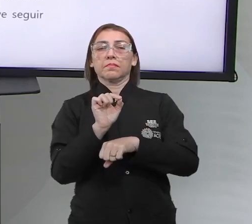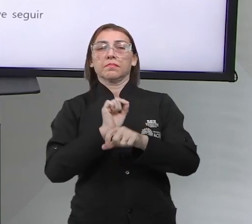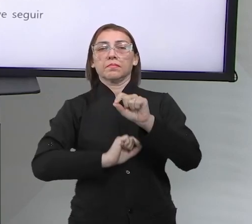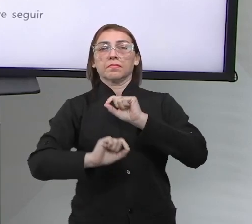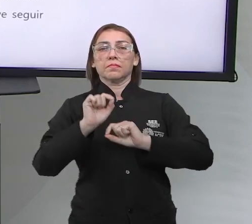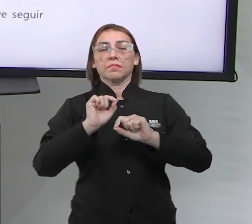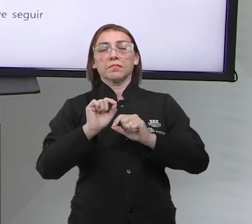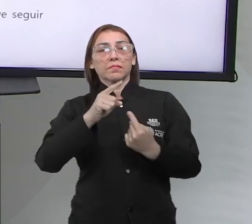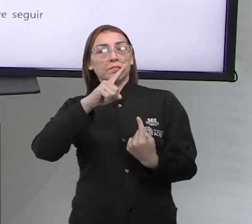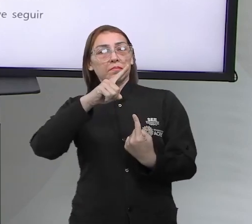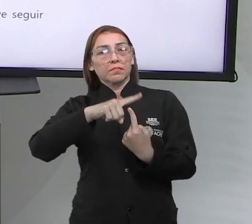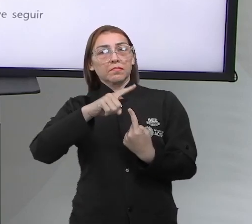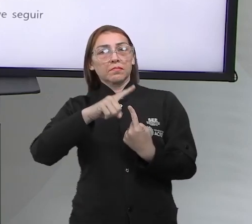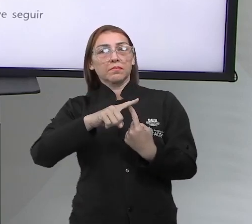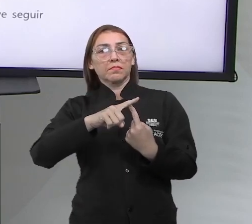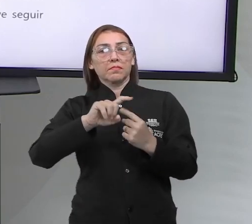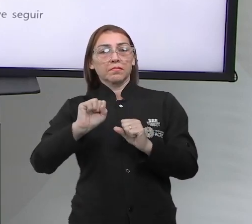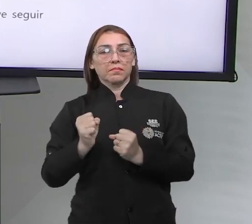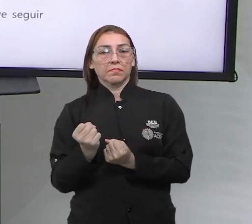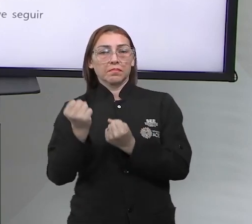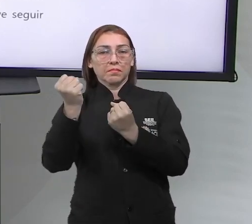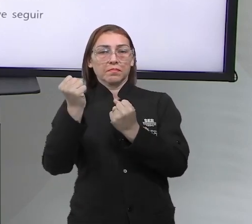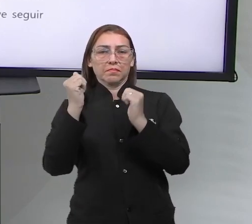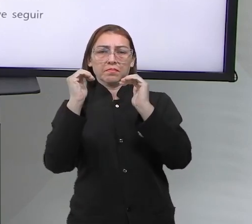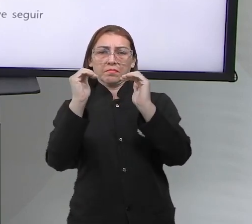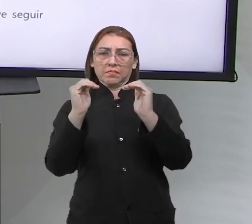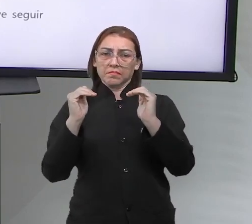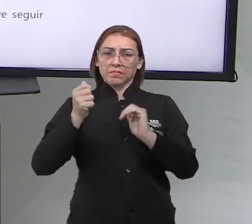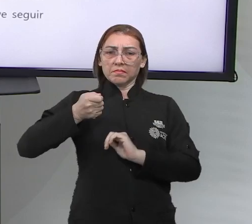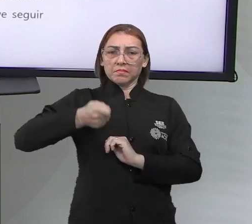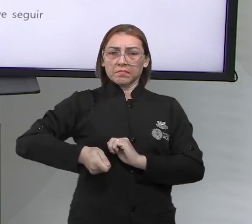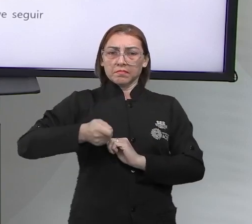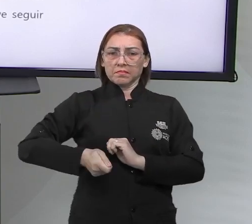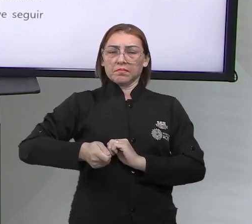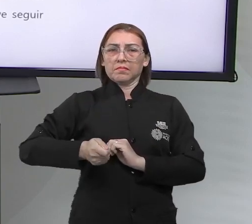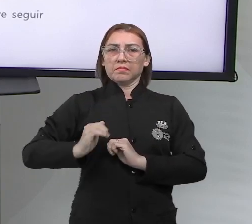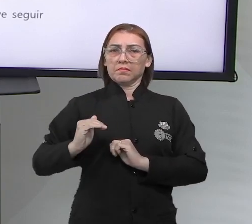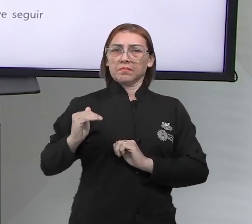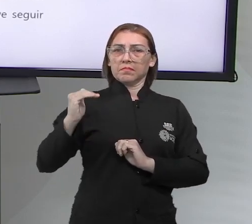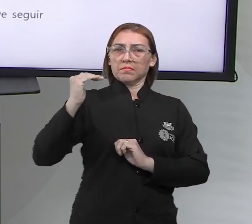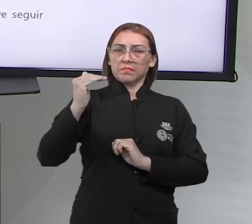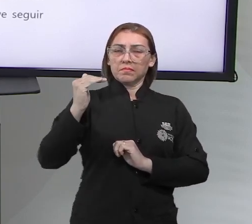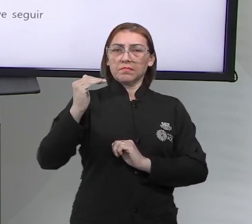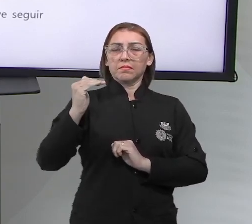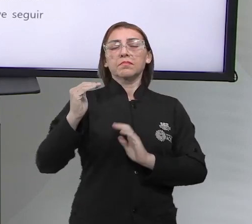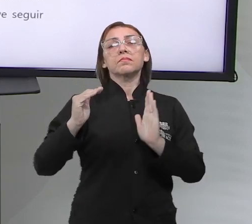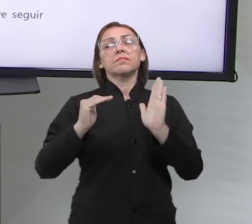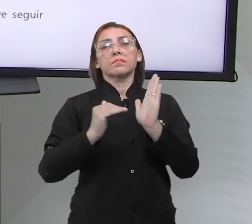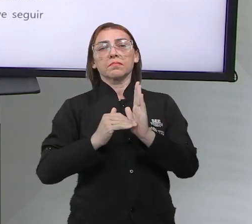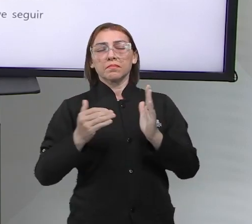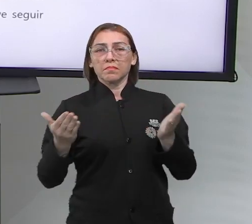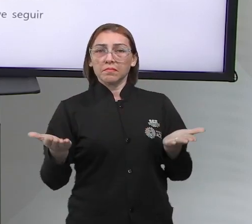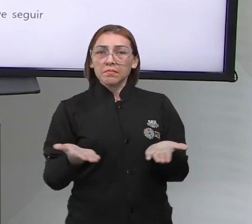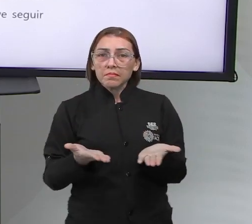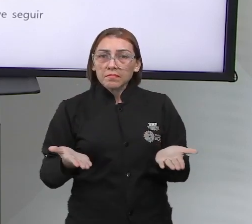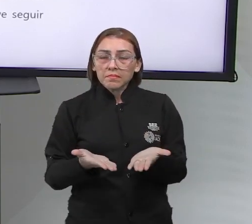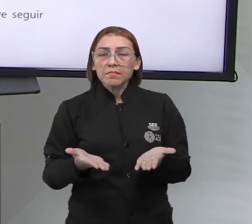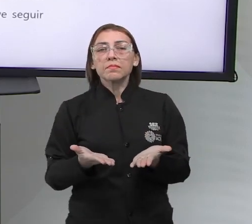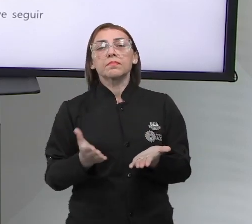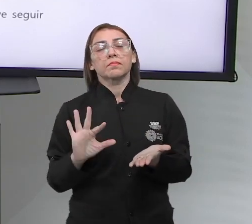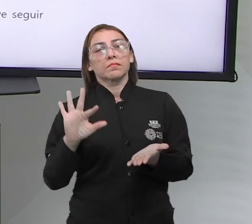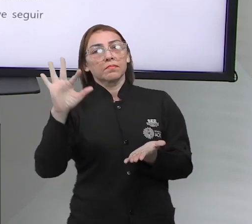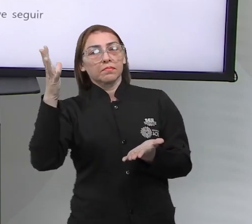exercício de um tipo de poder autoritário, abusivo, até mesmo nos dias